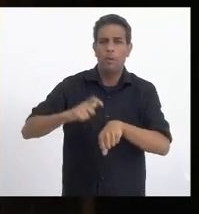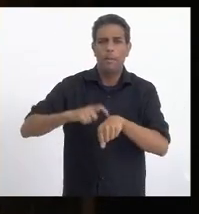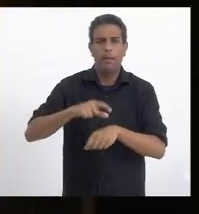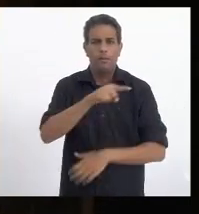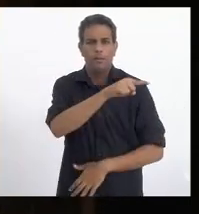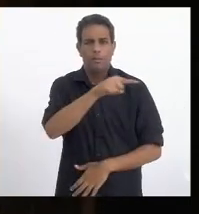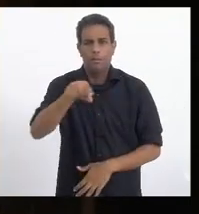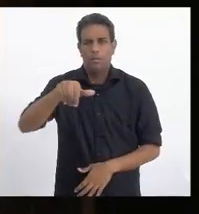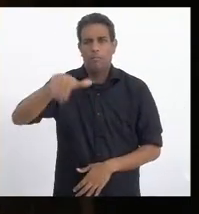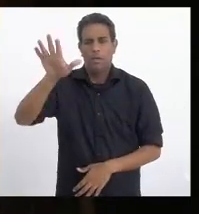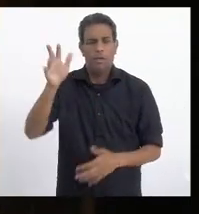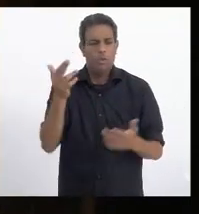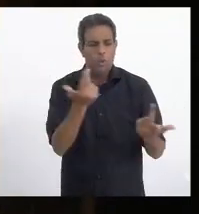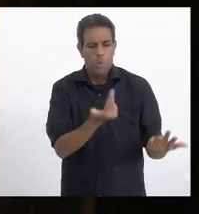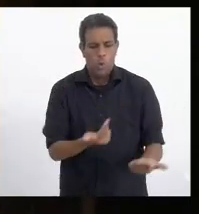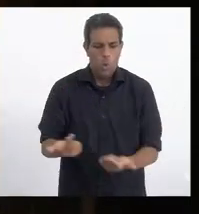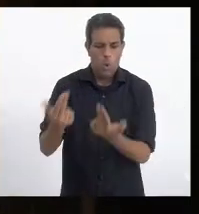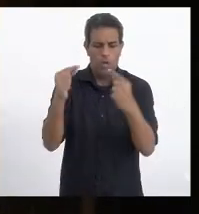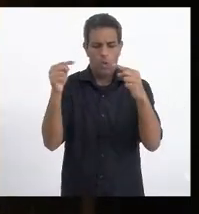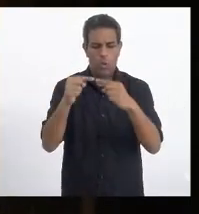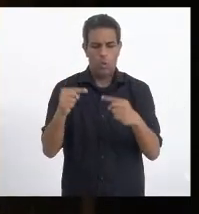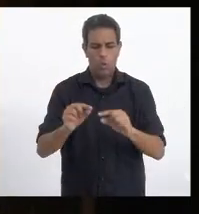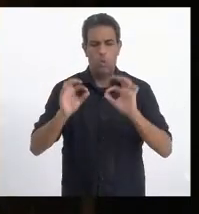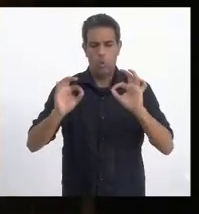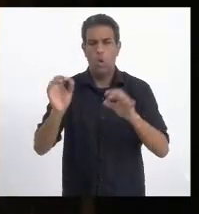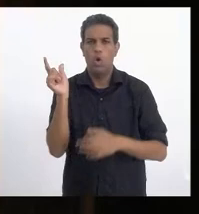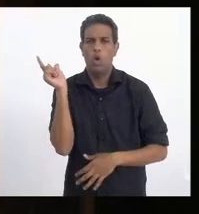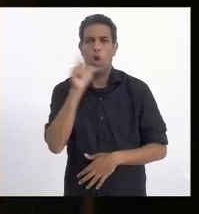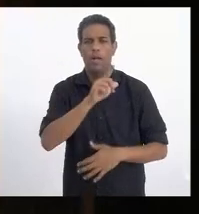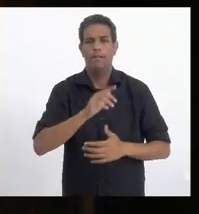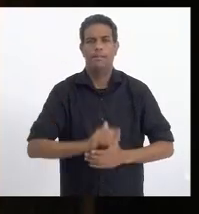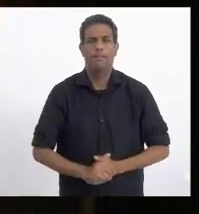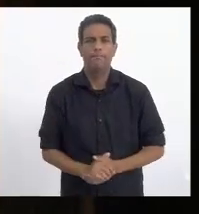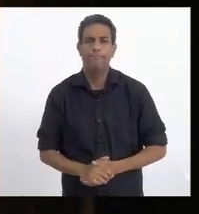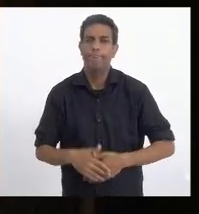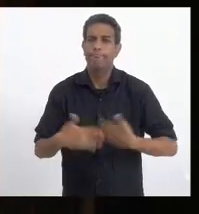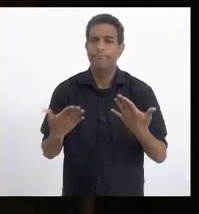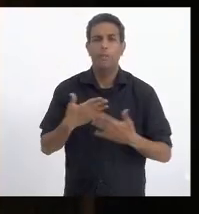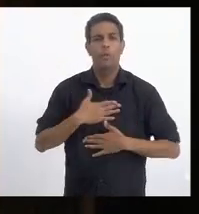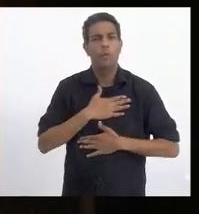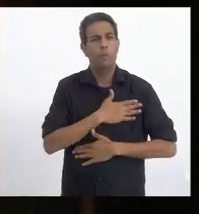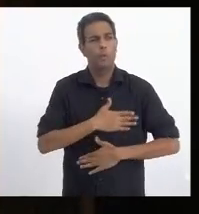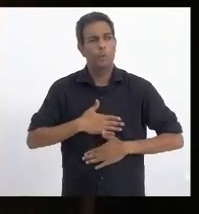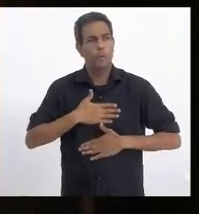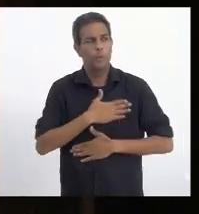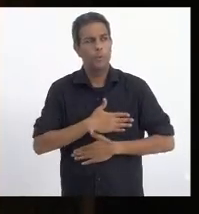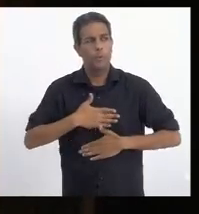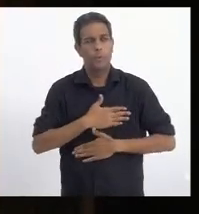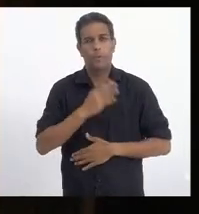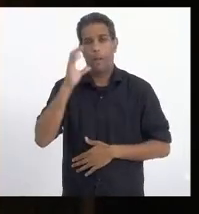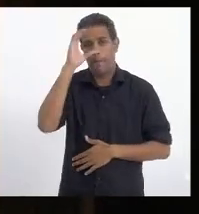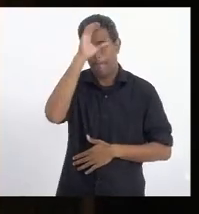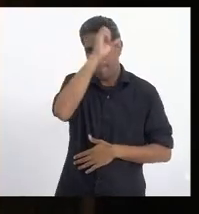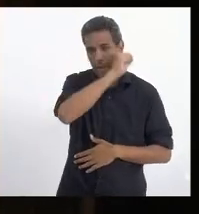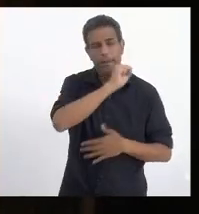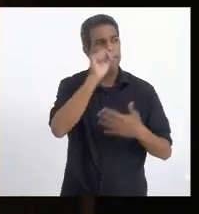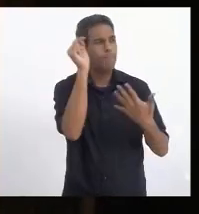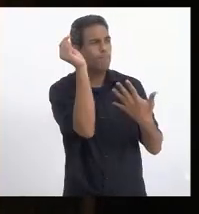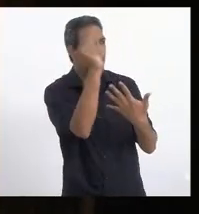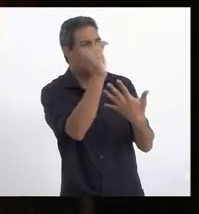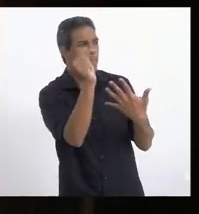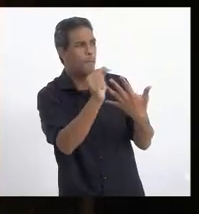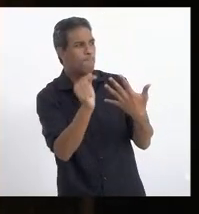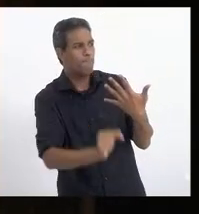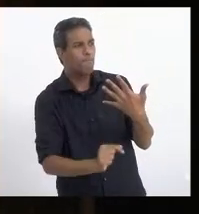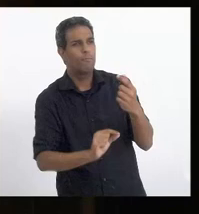tenha que ter seja igual para todos eu acho que essa é a grande questão então eu gostaria apenas de me aprender a esses dois pontos